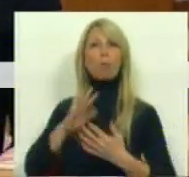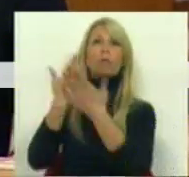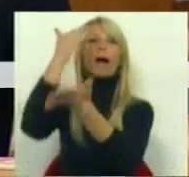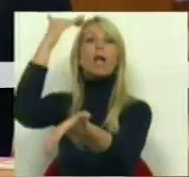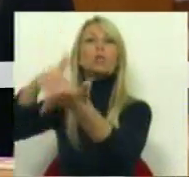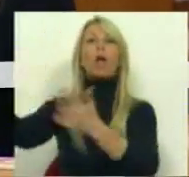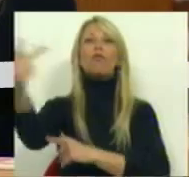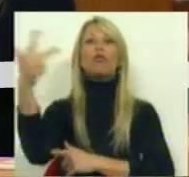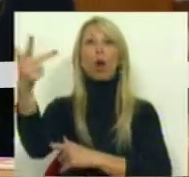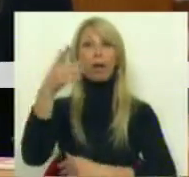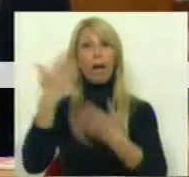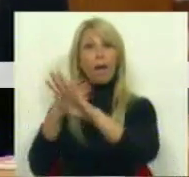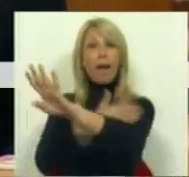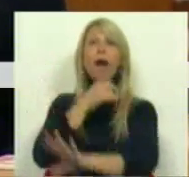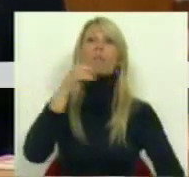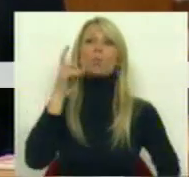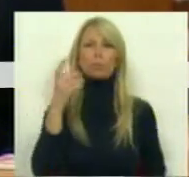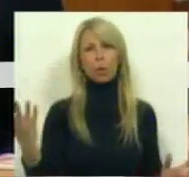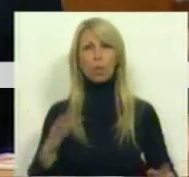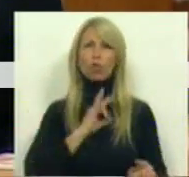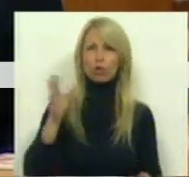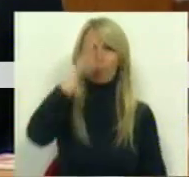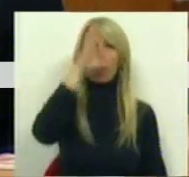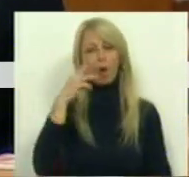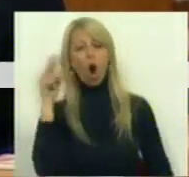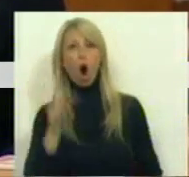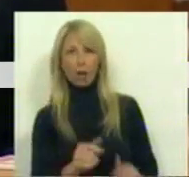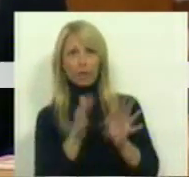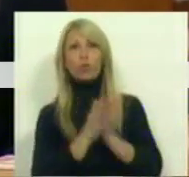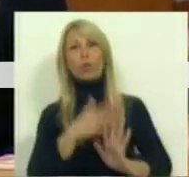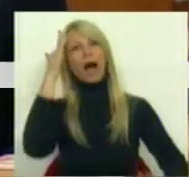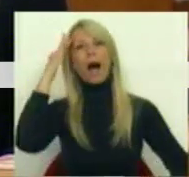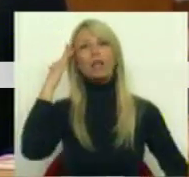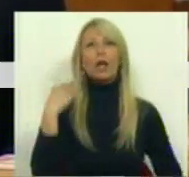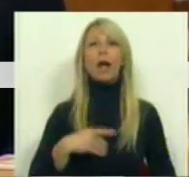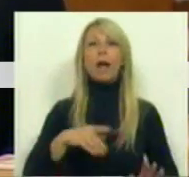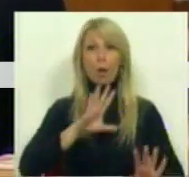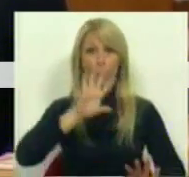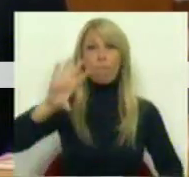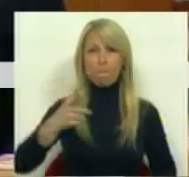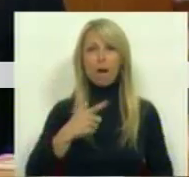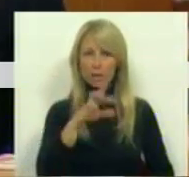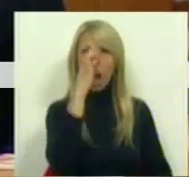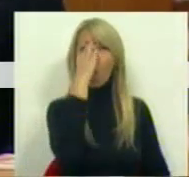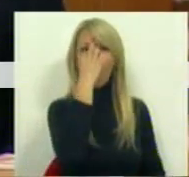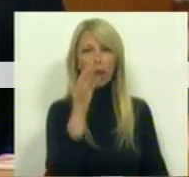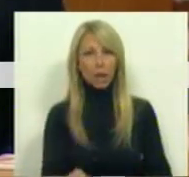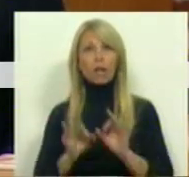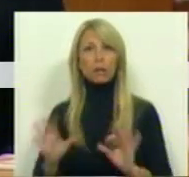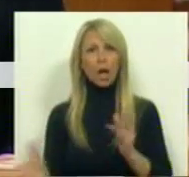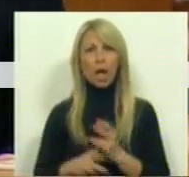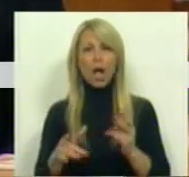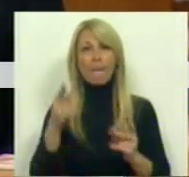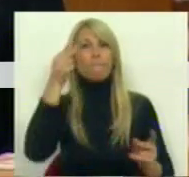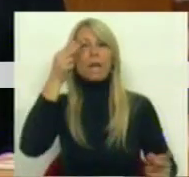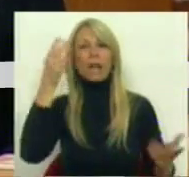não chega ao Sr. Primeiro-Ministro olhar para tudo isto e achar que o país aguenta esta pirataria económica. As privatizações do